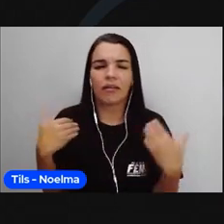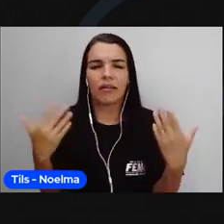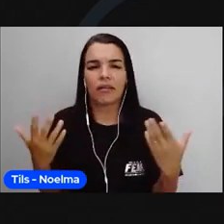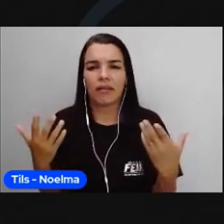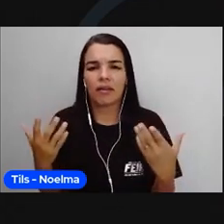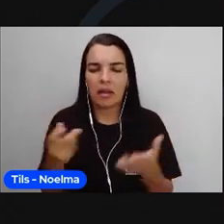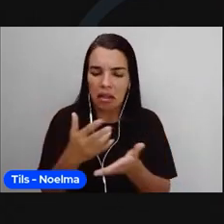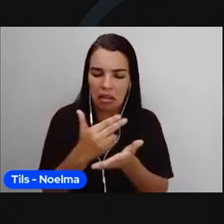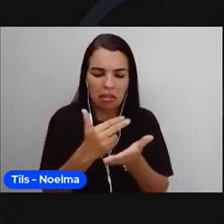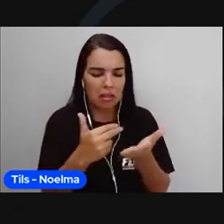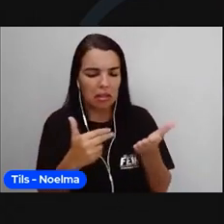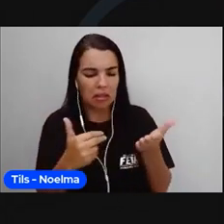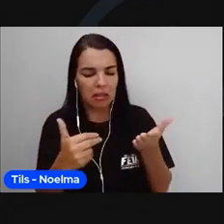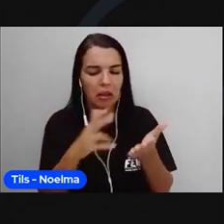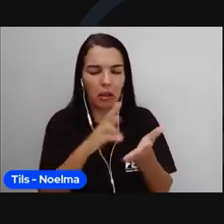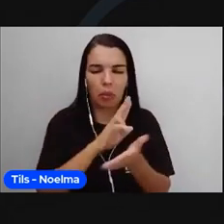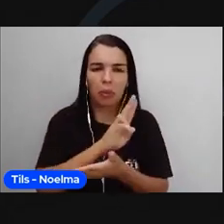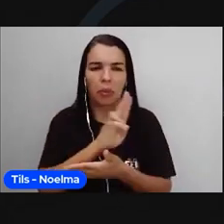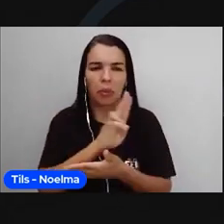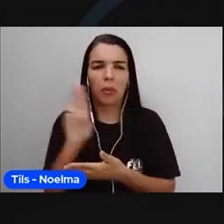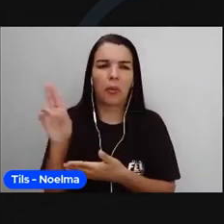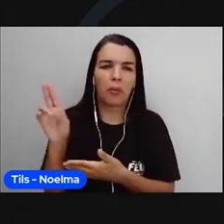Desenhando o nome.